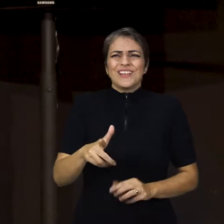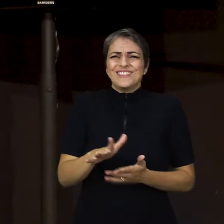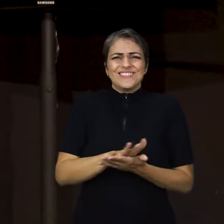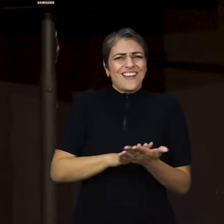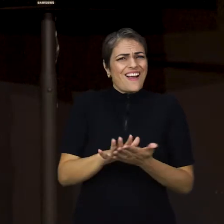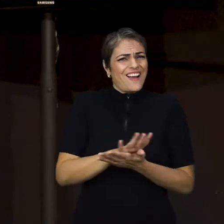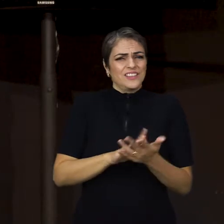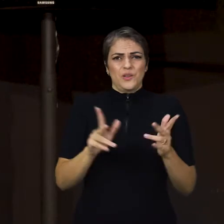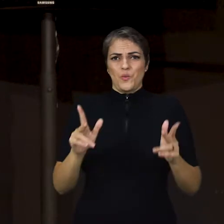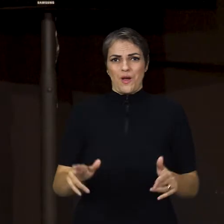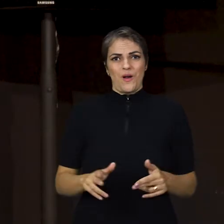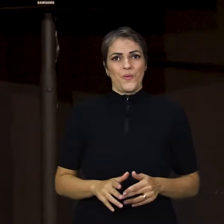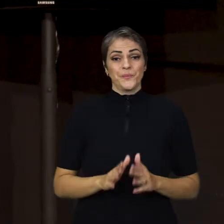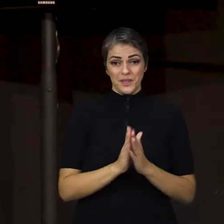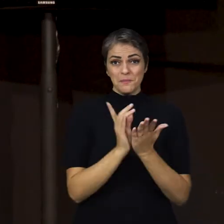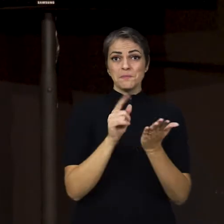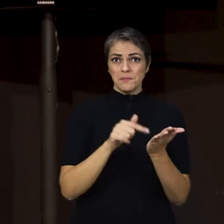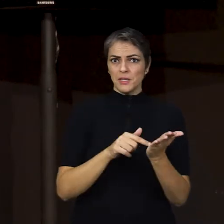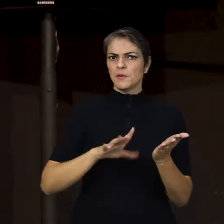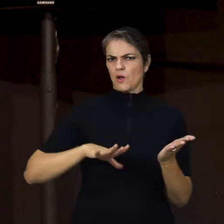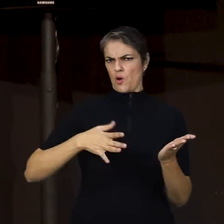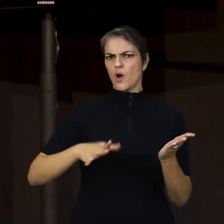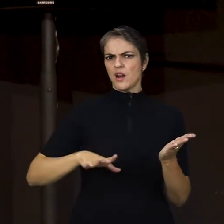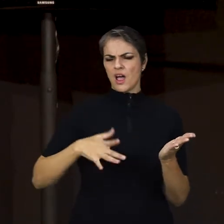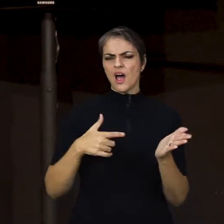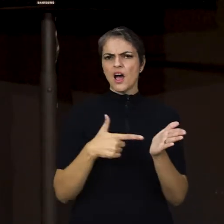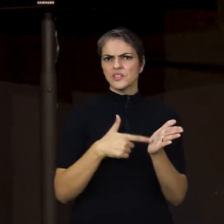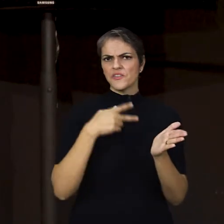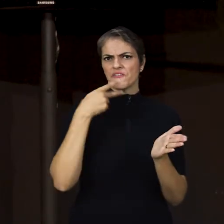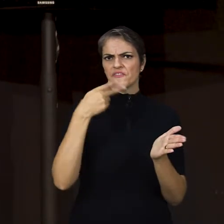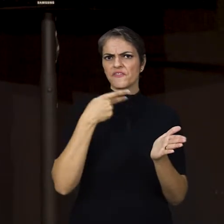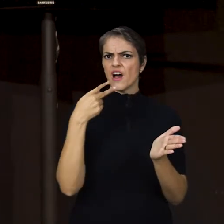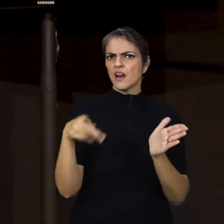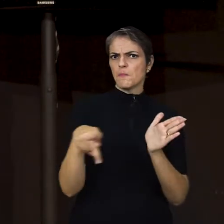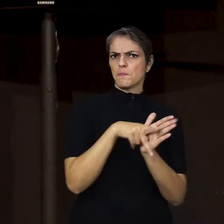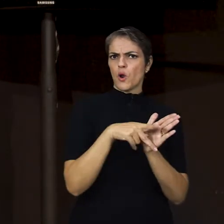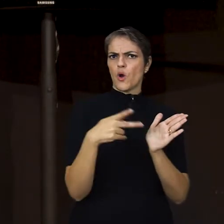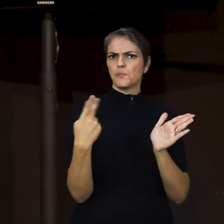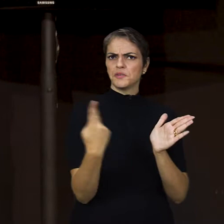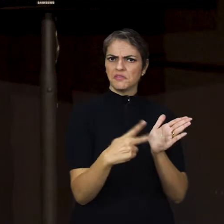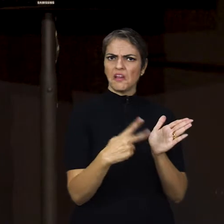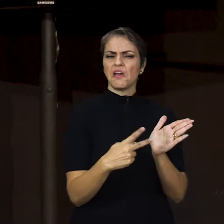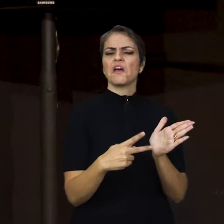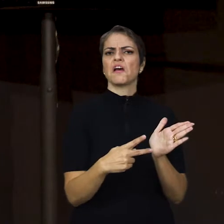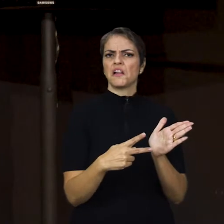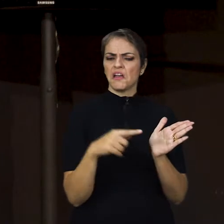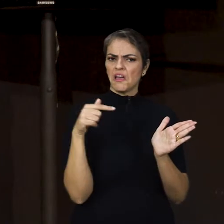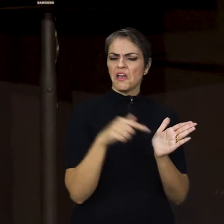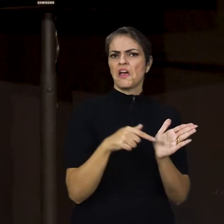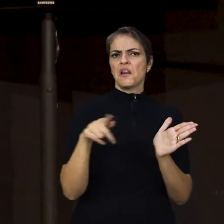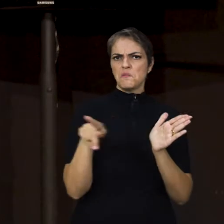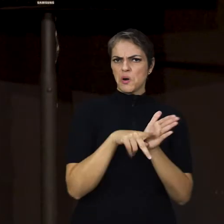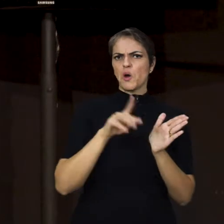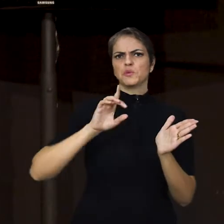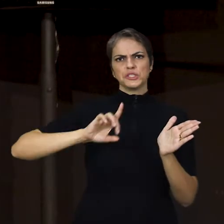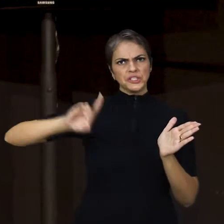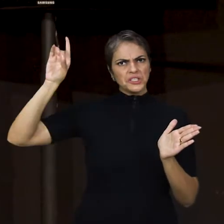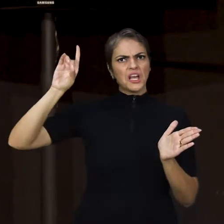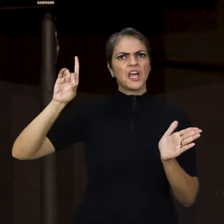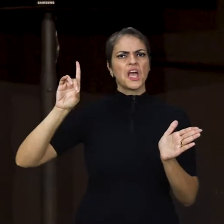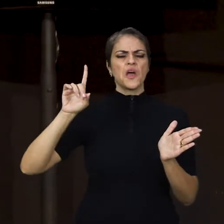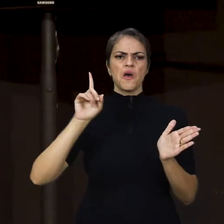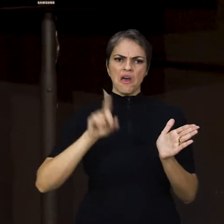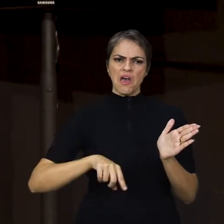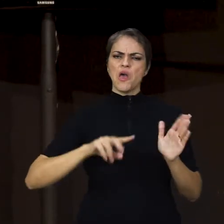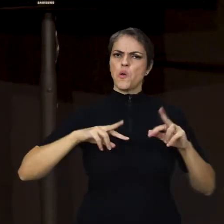faz afirmações extremamente ousadas e fortes a respeito de si mesma, da sua natureza divina e humana, do